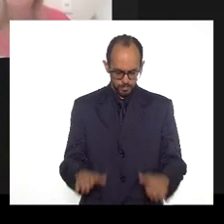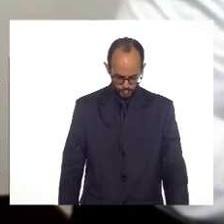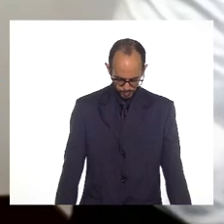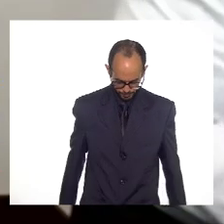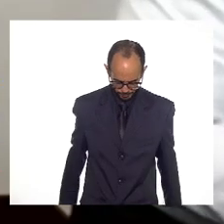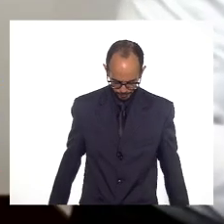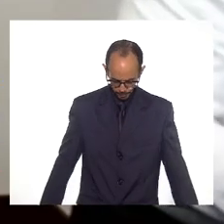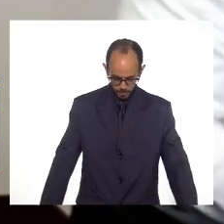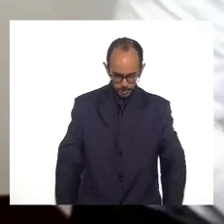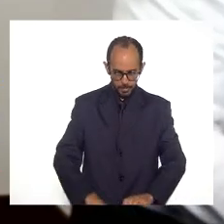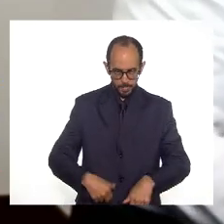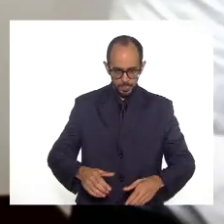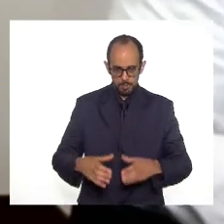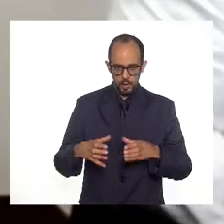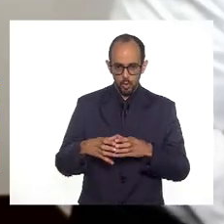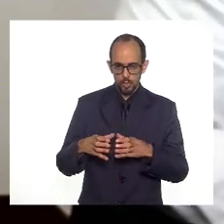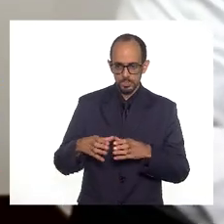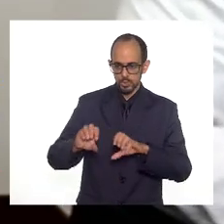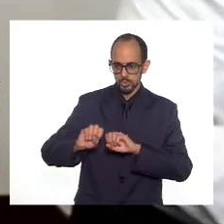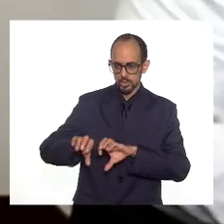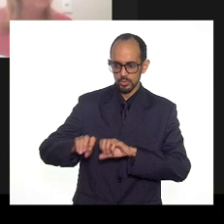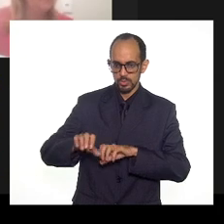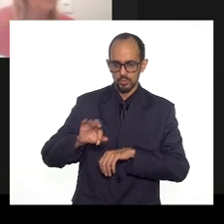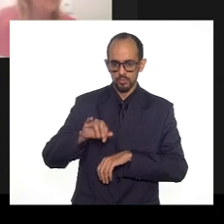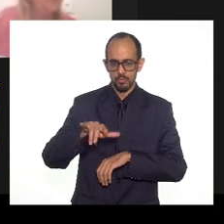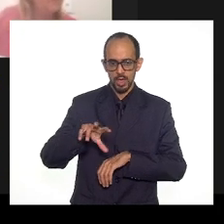Pela Comissão de Educação, deputado Flávio Serafim.